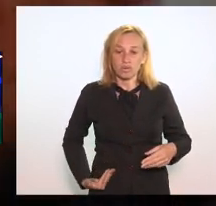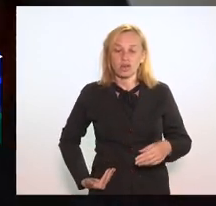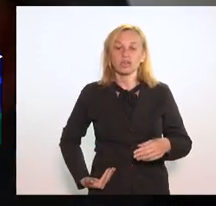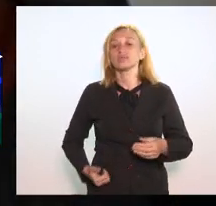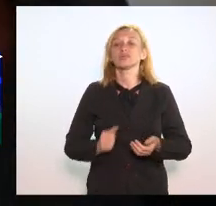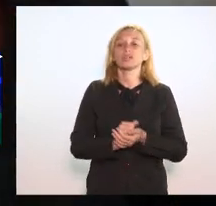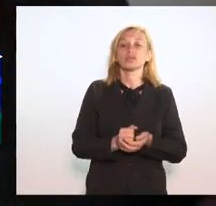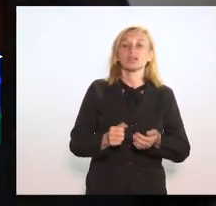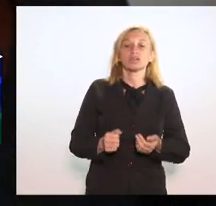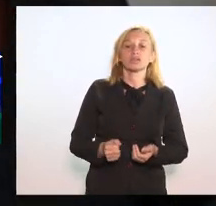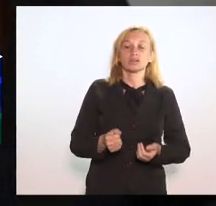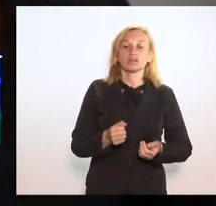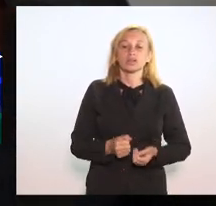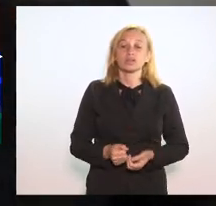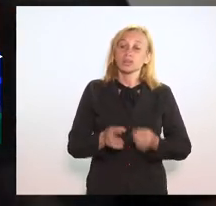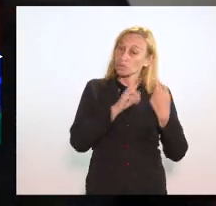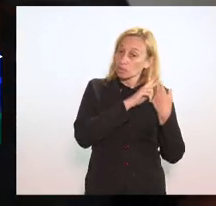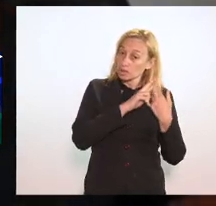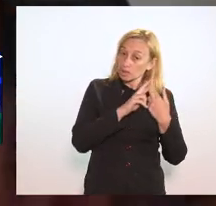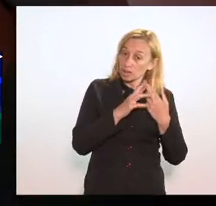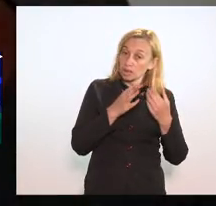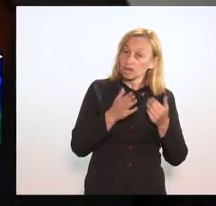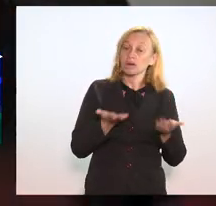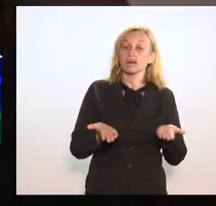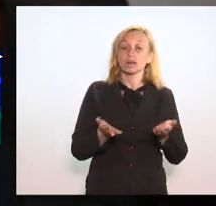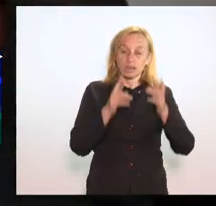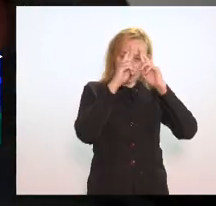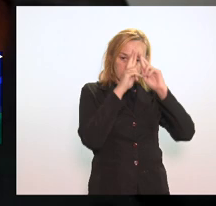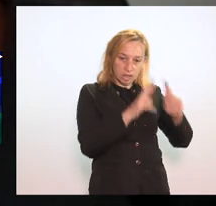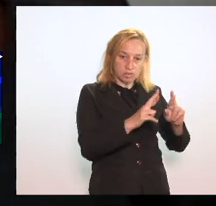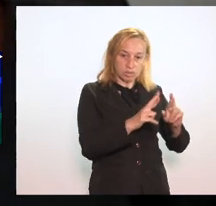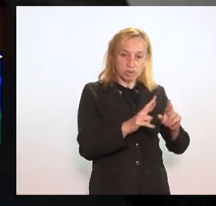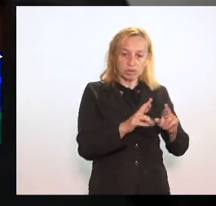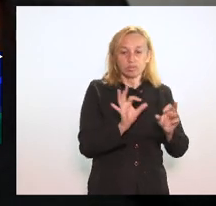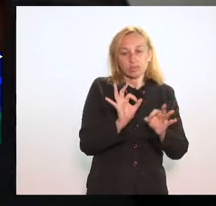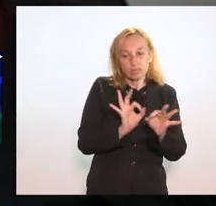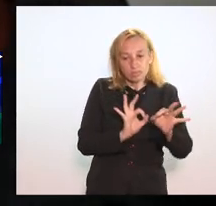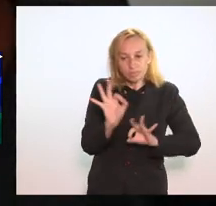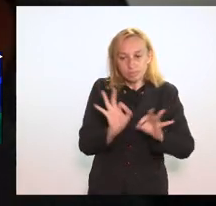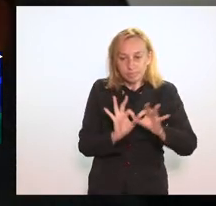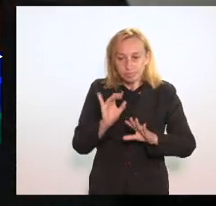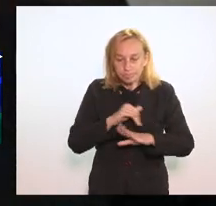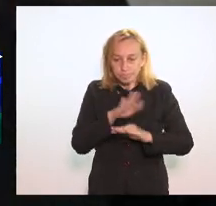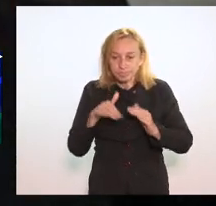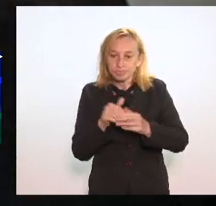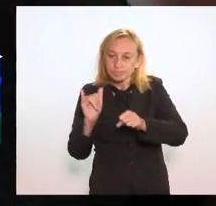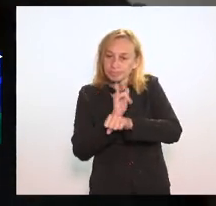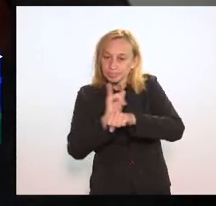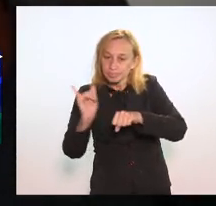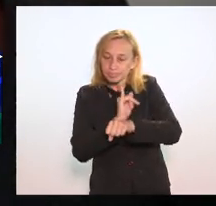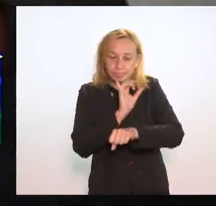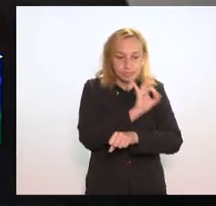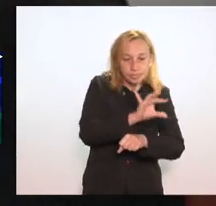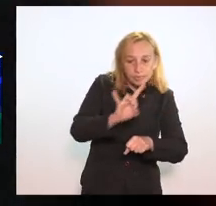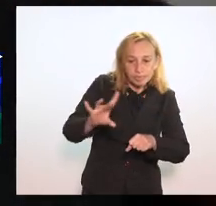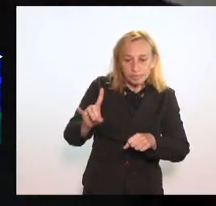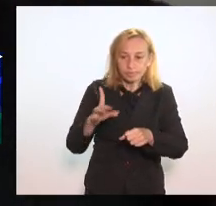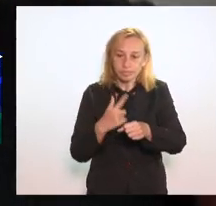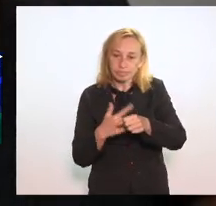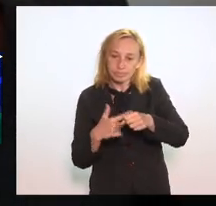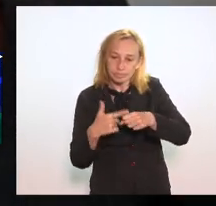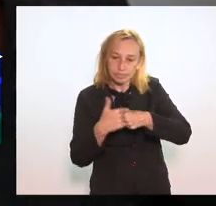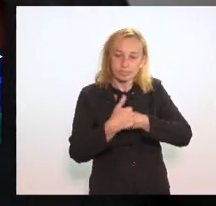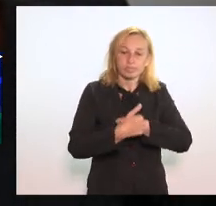o nosso Governador com todo respeito dela fazer a coordenação das ações um cada região do estado não leste